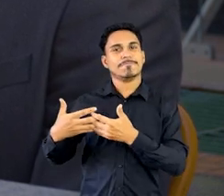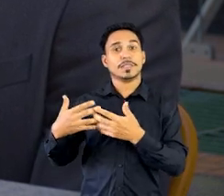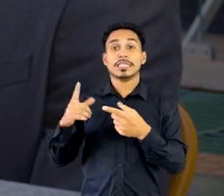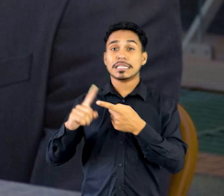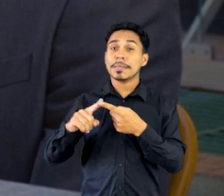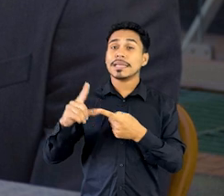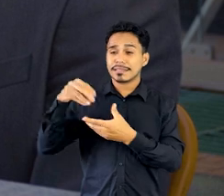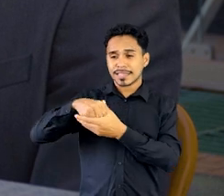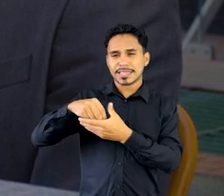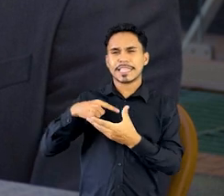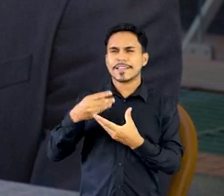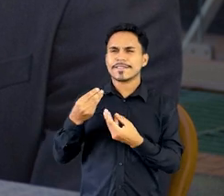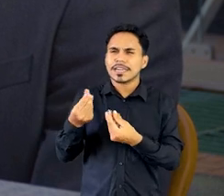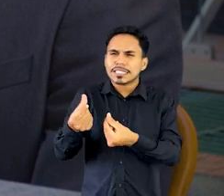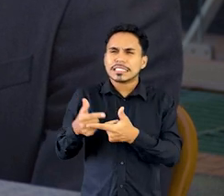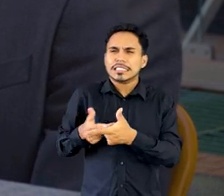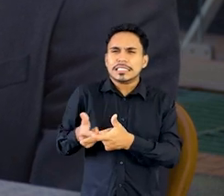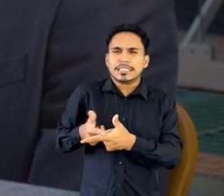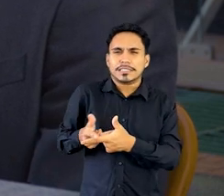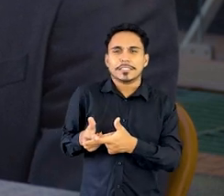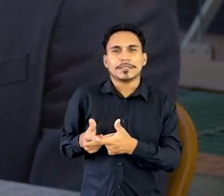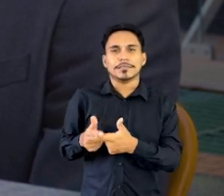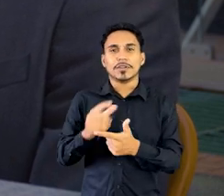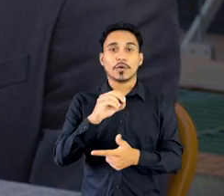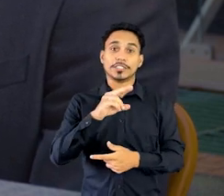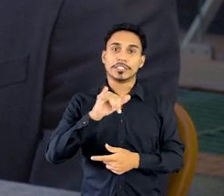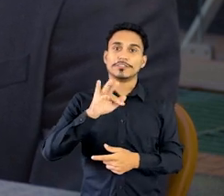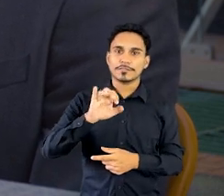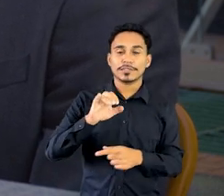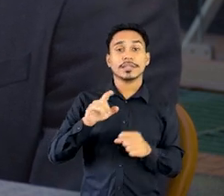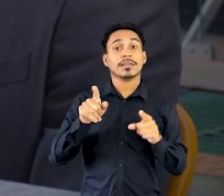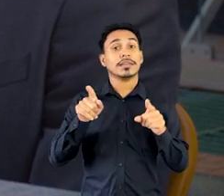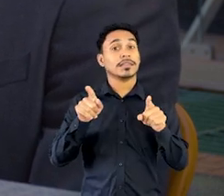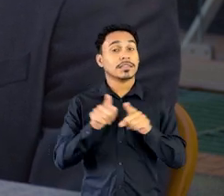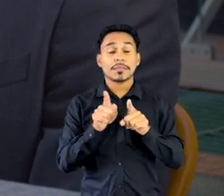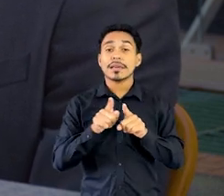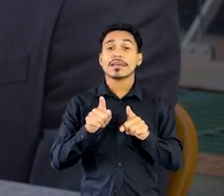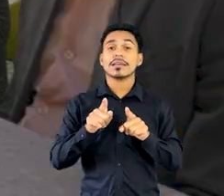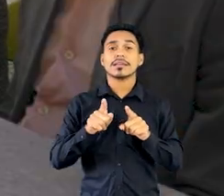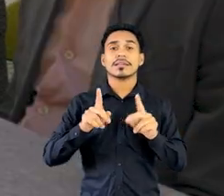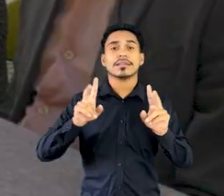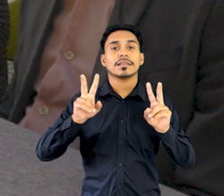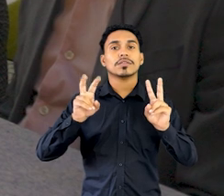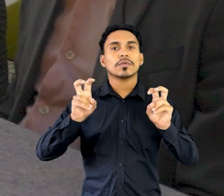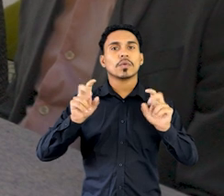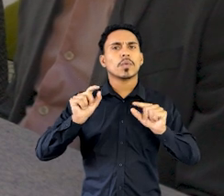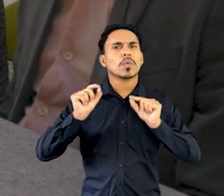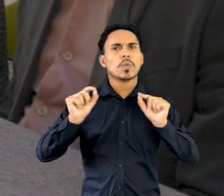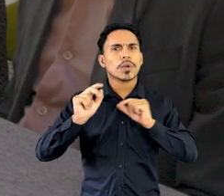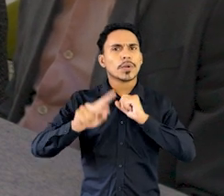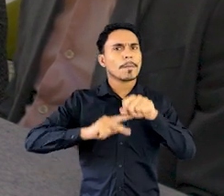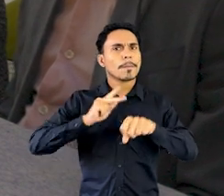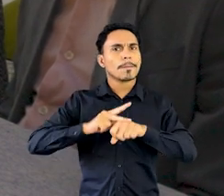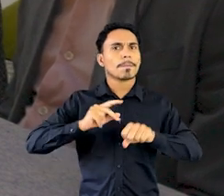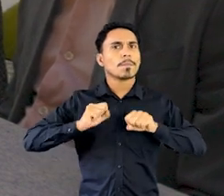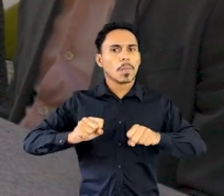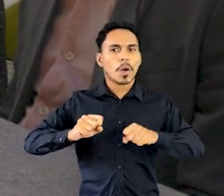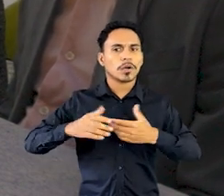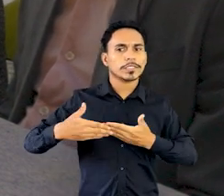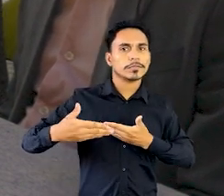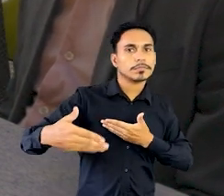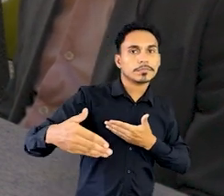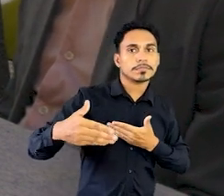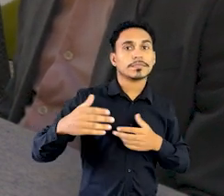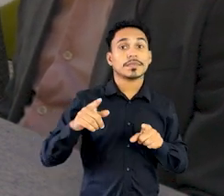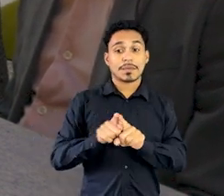aquilo do ambiente que nos cerca dessas leituras de cenário enquanto conif mas enquanto também nação né aquilo que o país pode